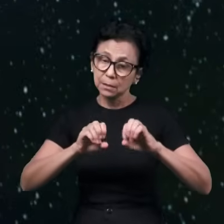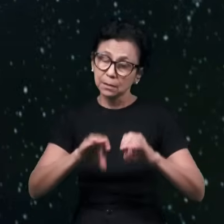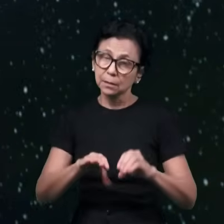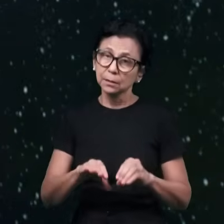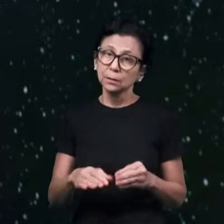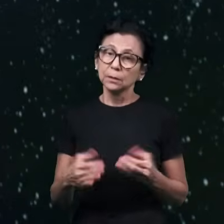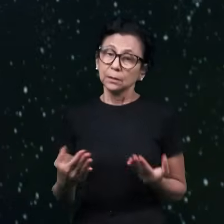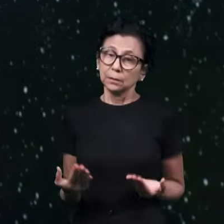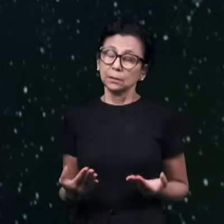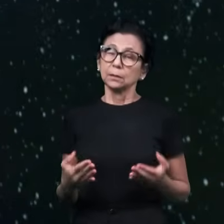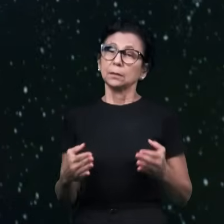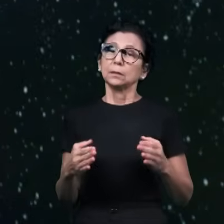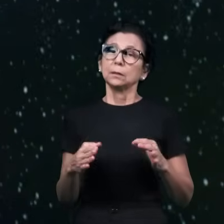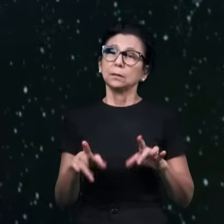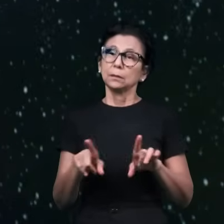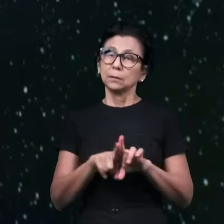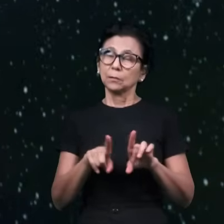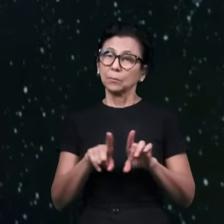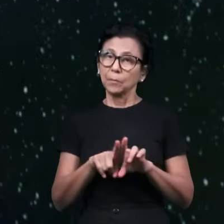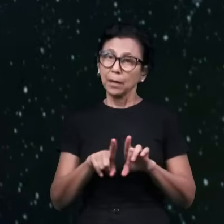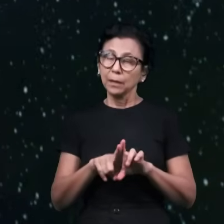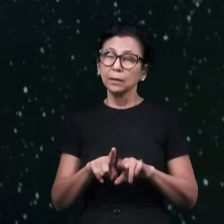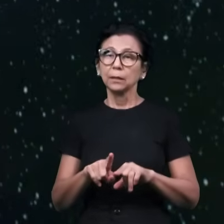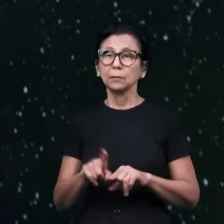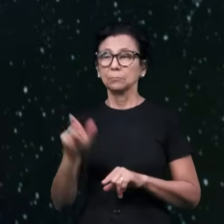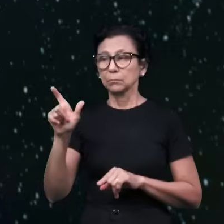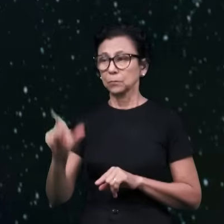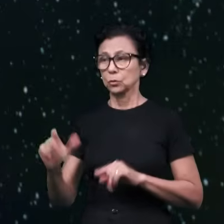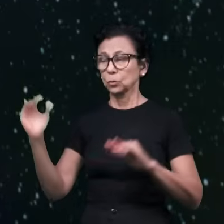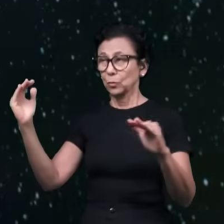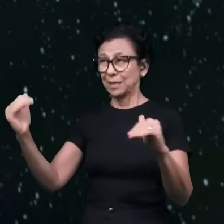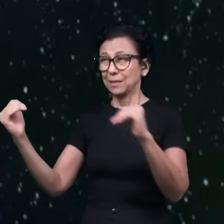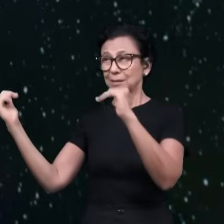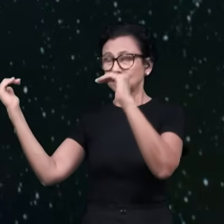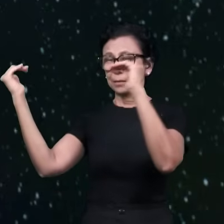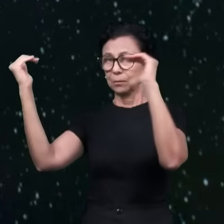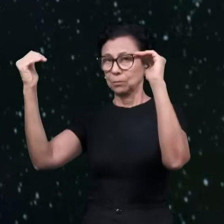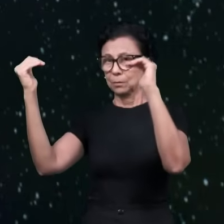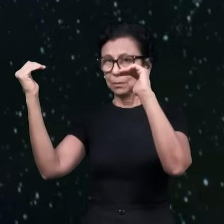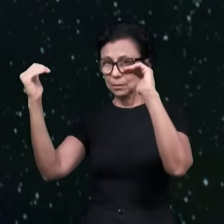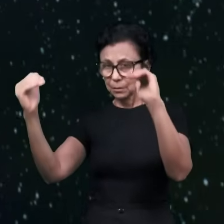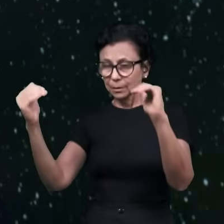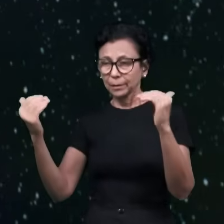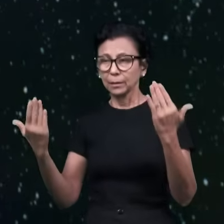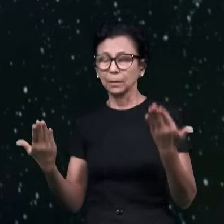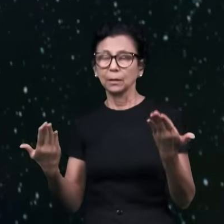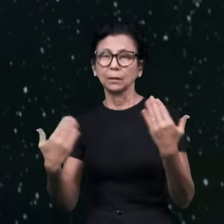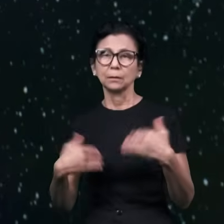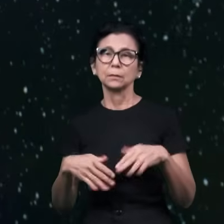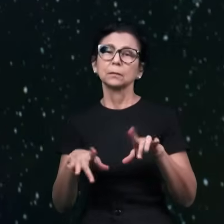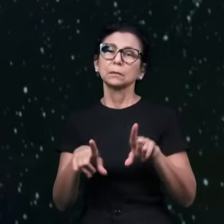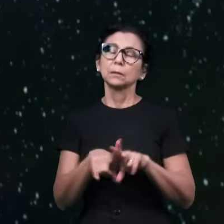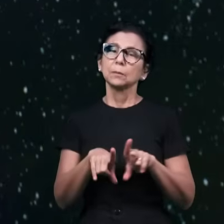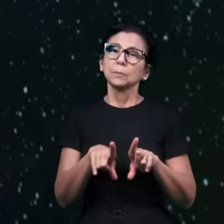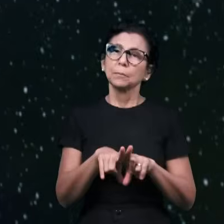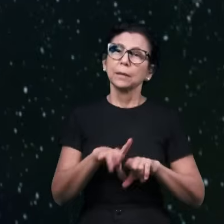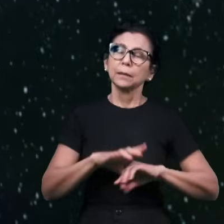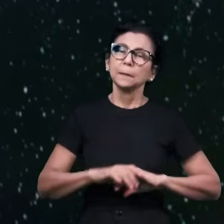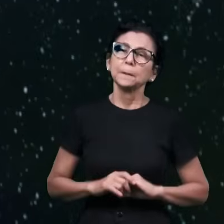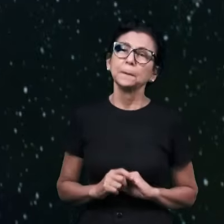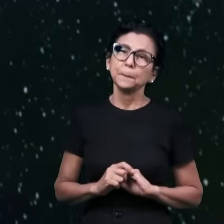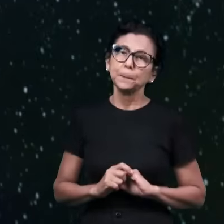nós engrandecermos ao Senhor, isso fixa, deixa de maneira muito